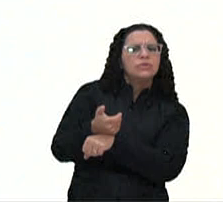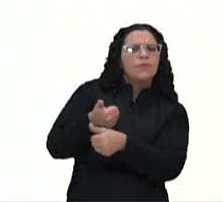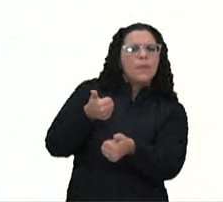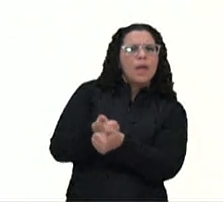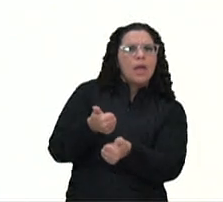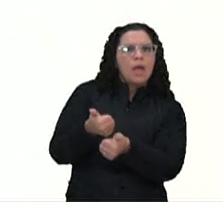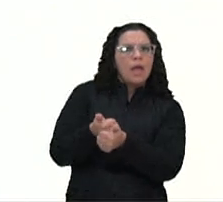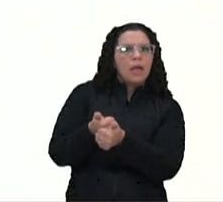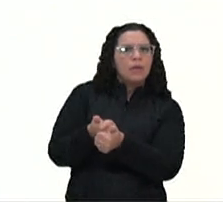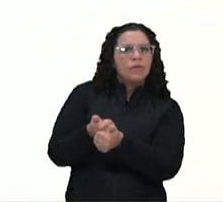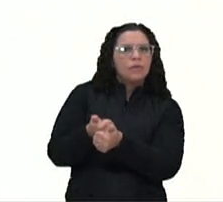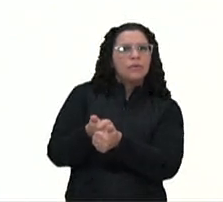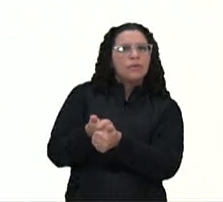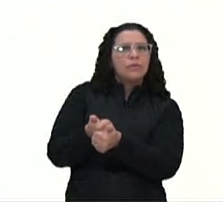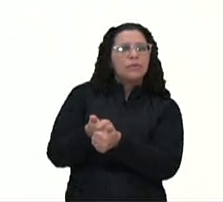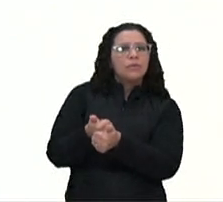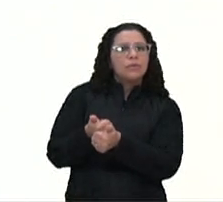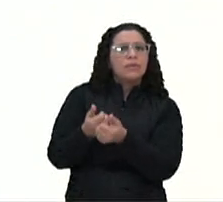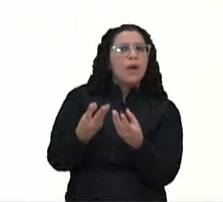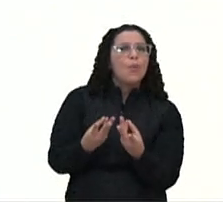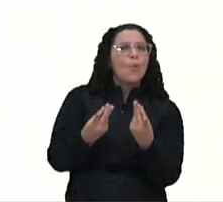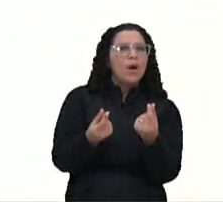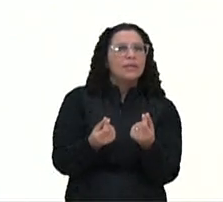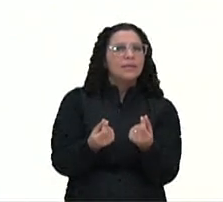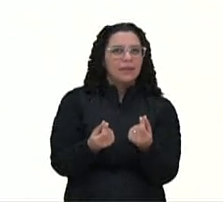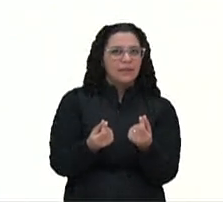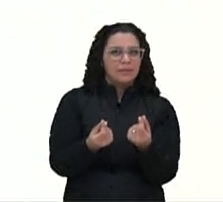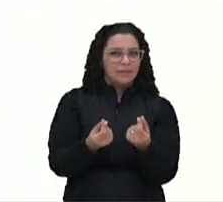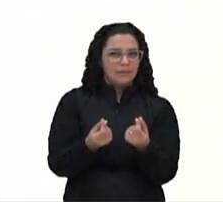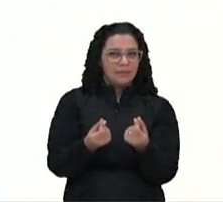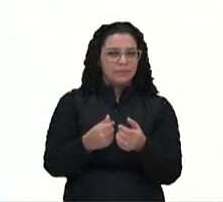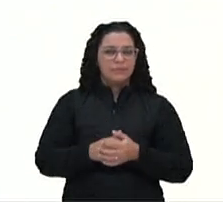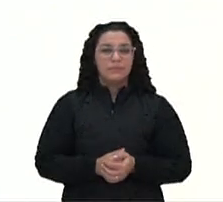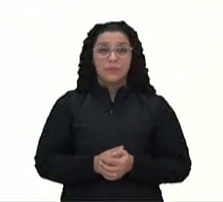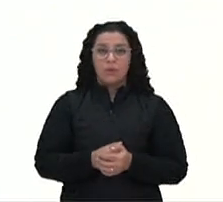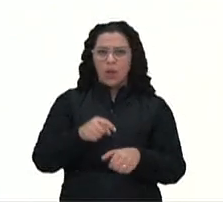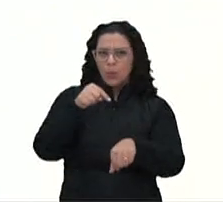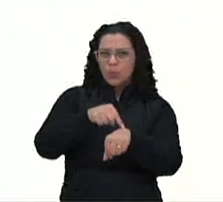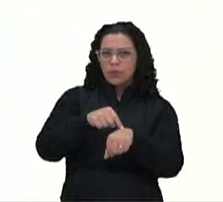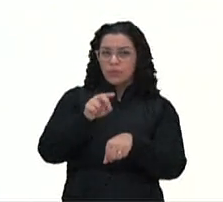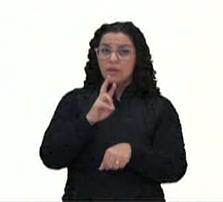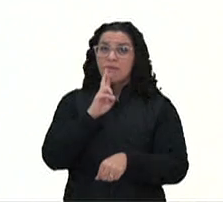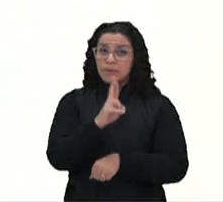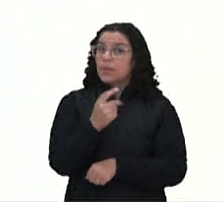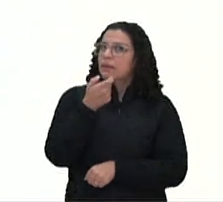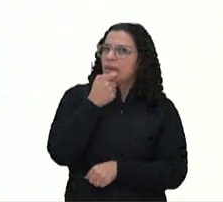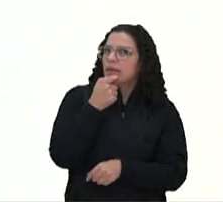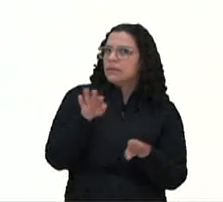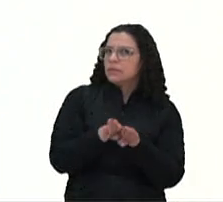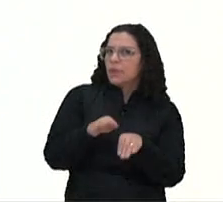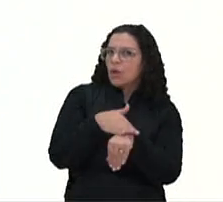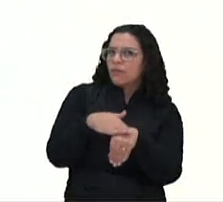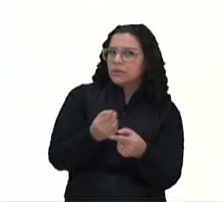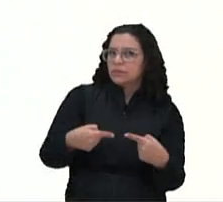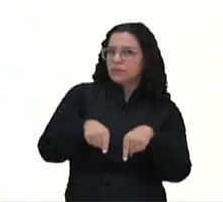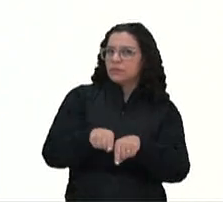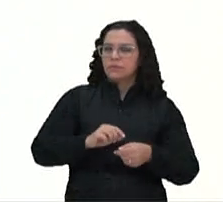que está junto dessas palavras, qualificando-as, ok? Mais um tempinho para vocês, daí a gente já conversa.